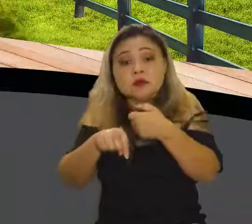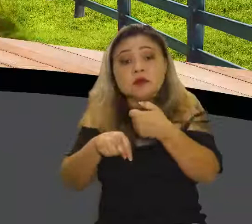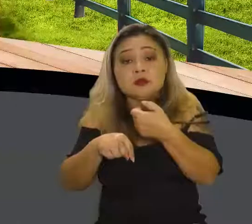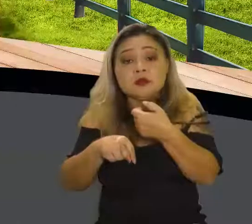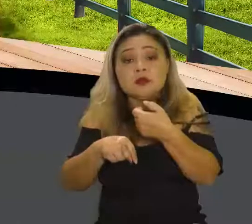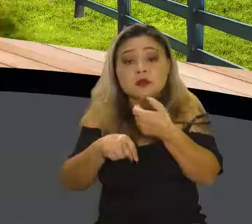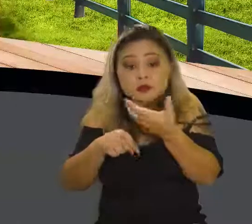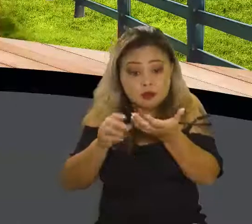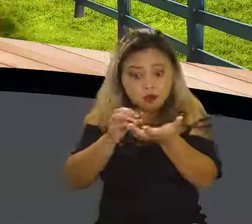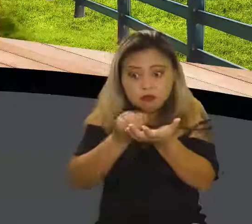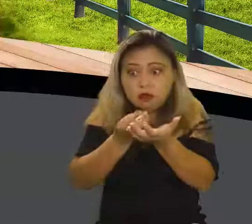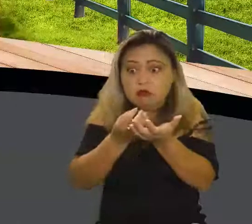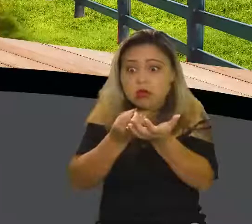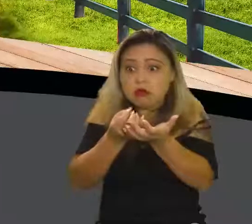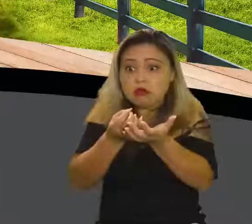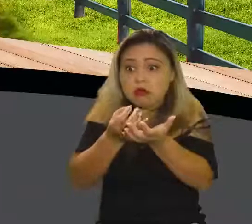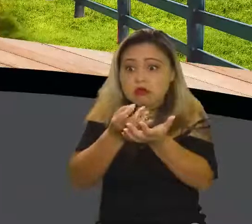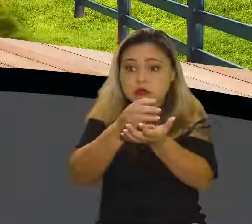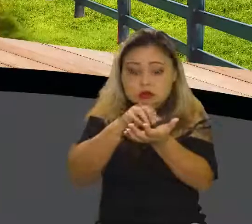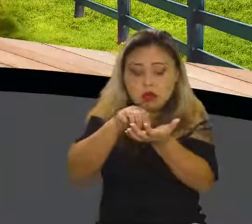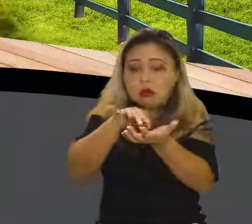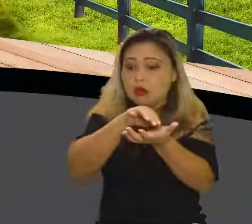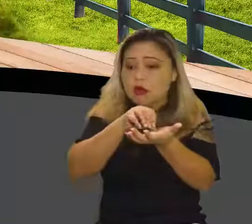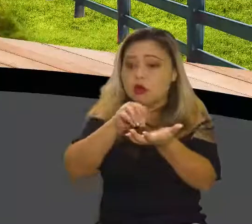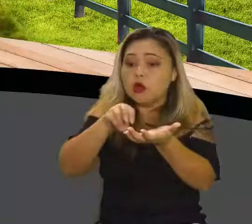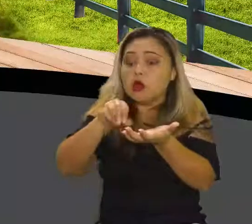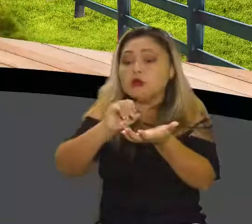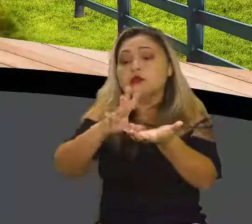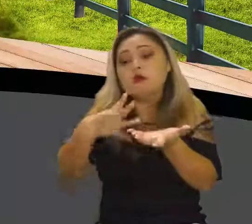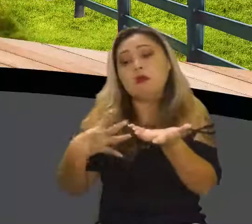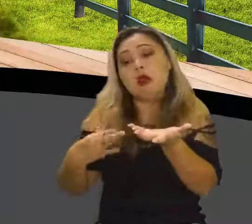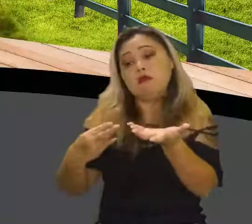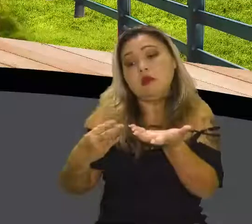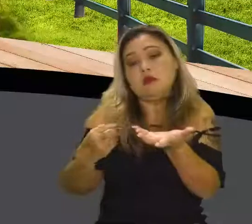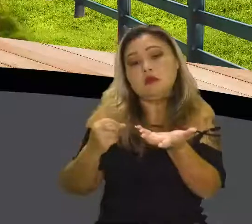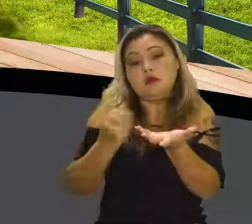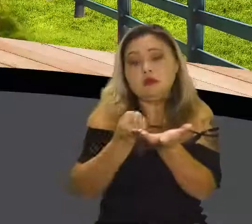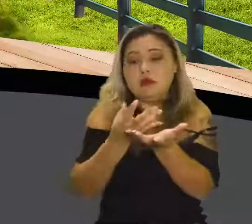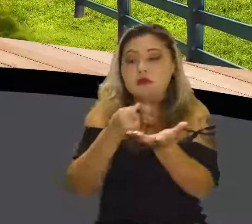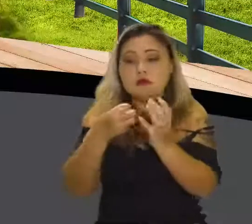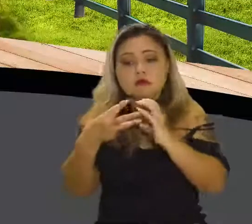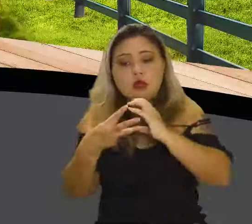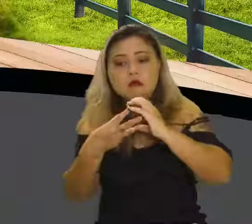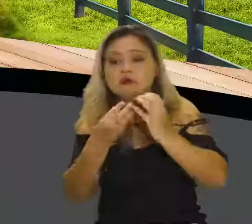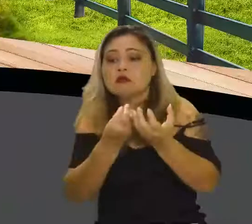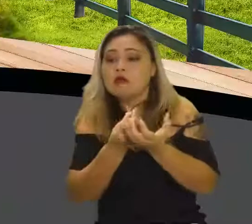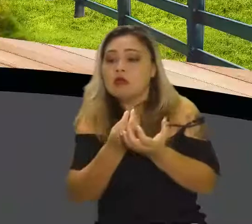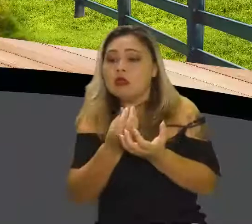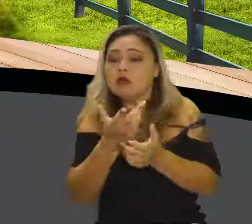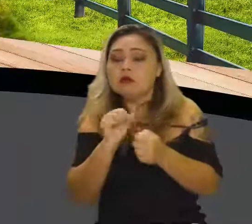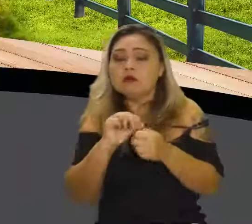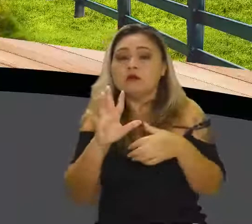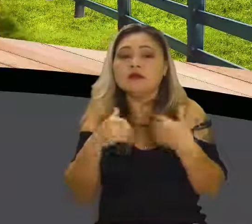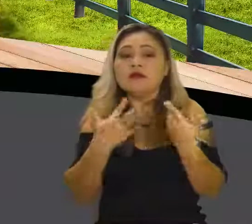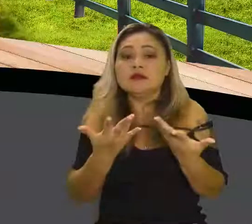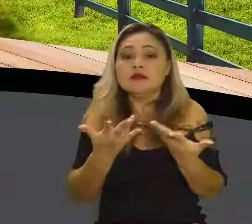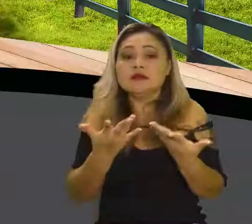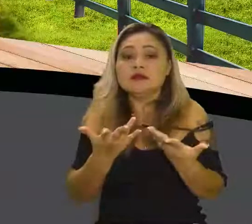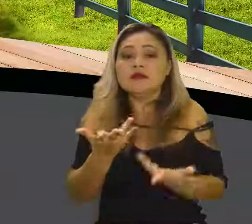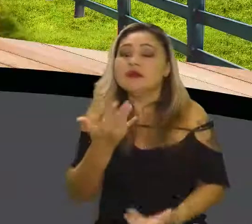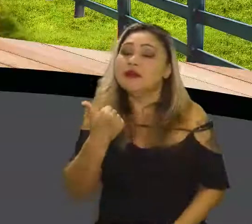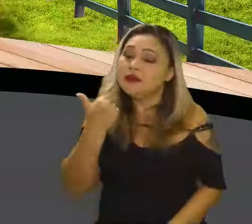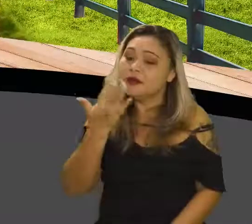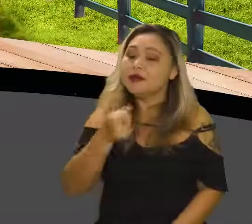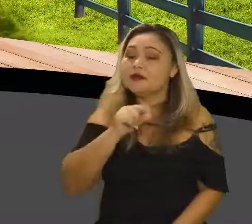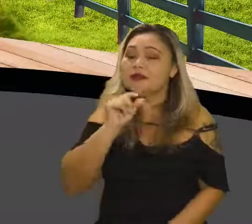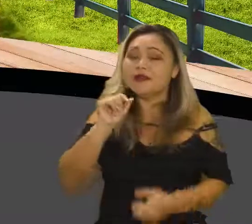um ovócito, né? Como se fosse um ovócito dos mamíferos, uma célula germinativa. Meu Deus, de novo eu comecei a